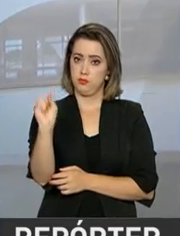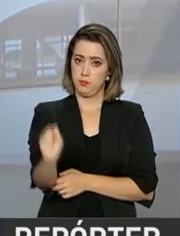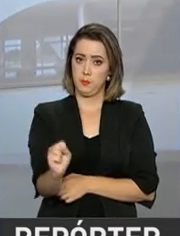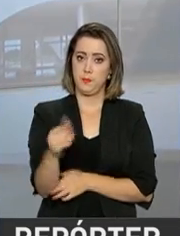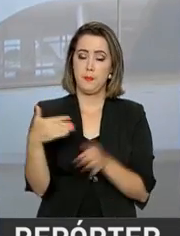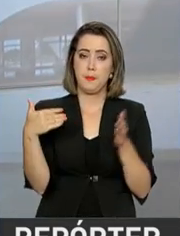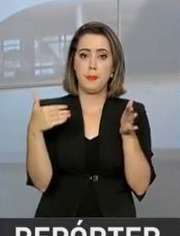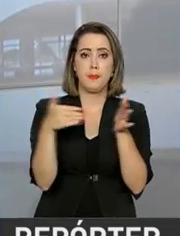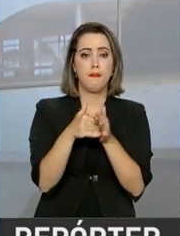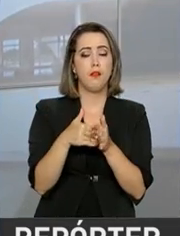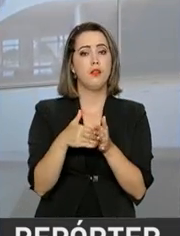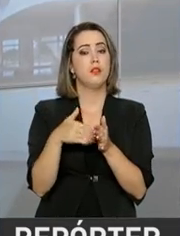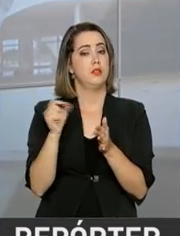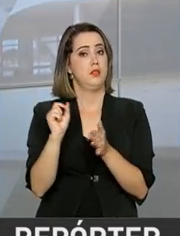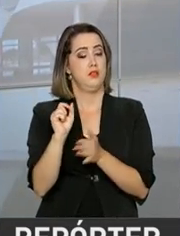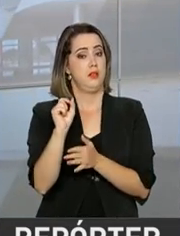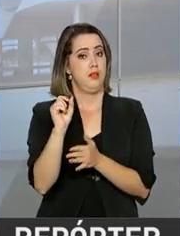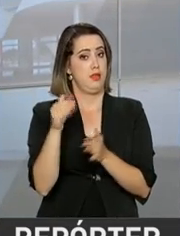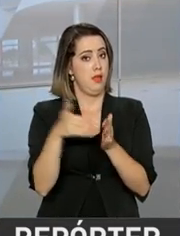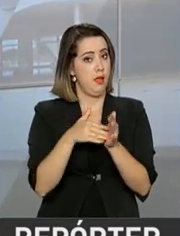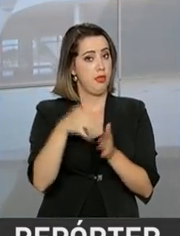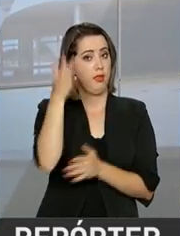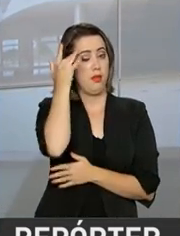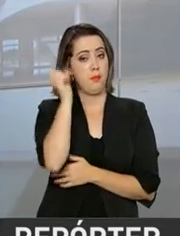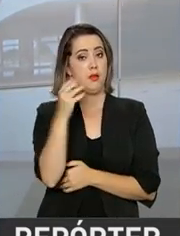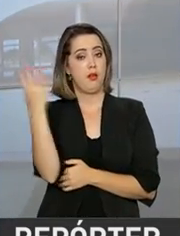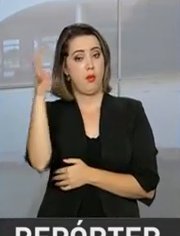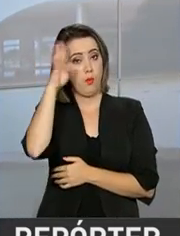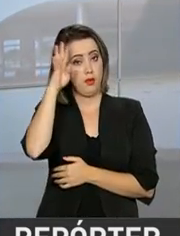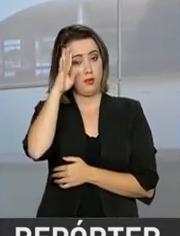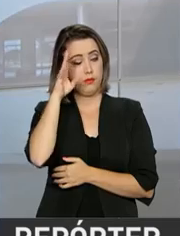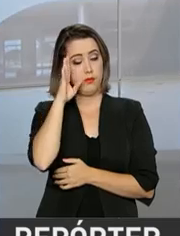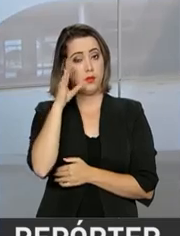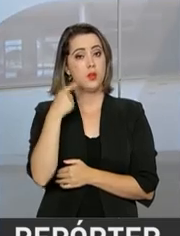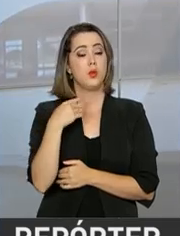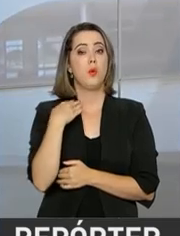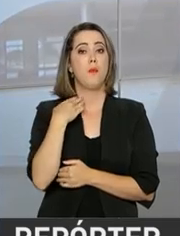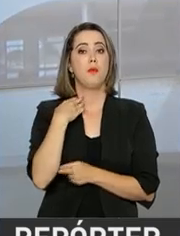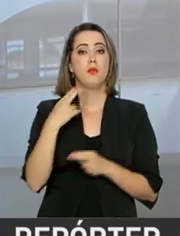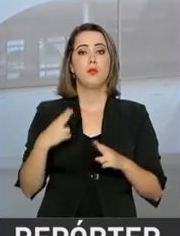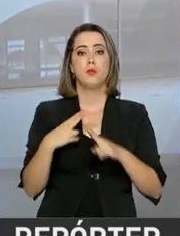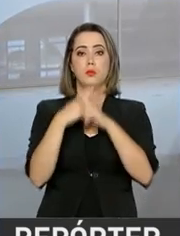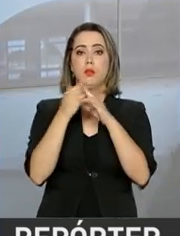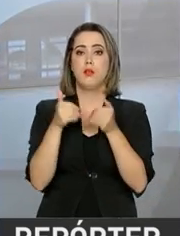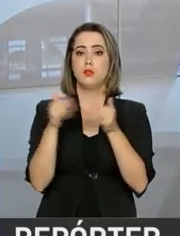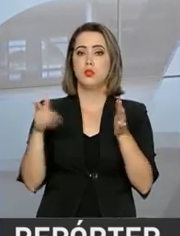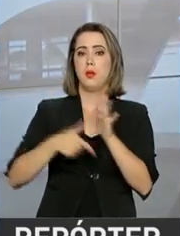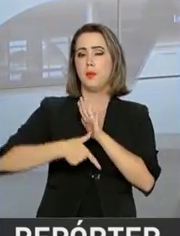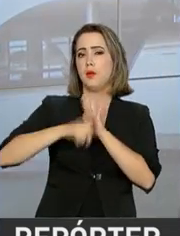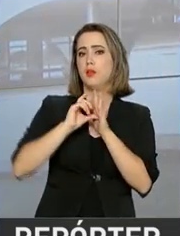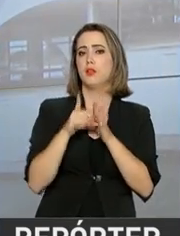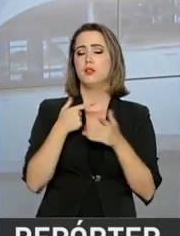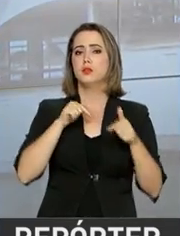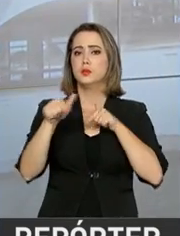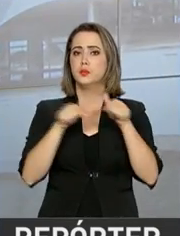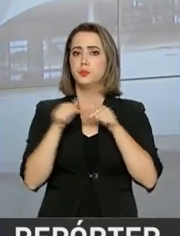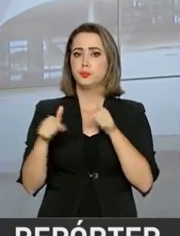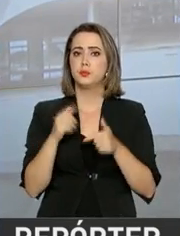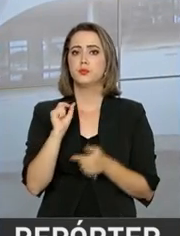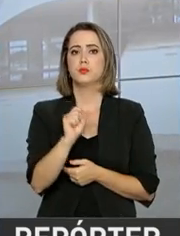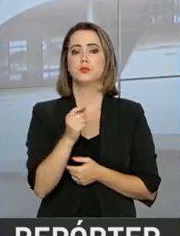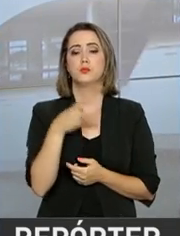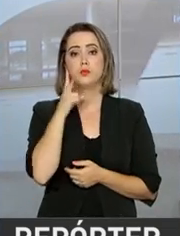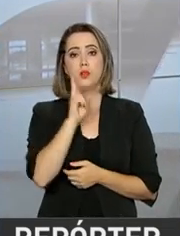do Tempo de Serviço, o FGTS. E até amanhã, quarta-feira, as agências da Caixa abrem mais cedo para atender os